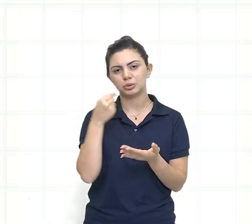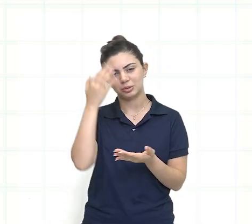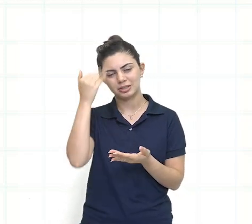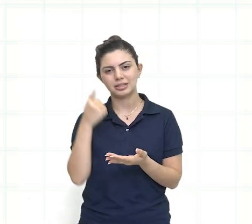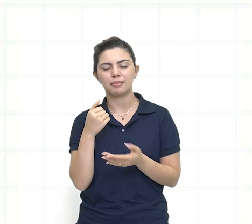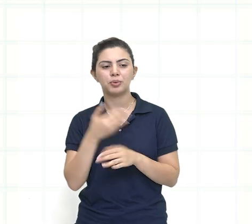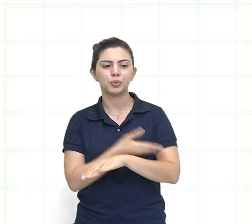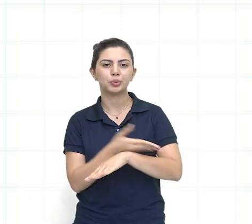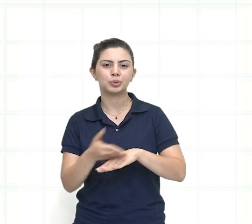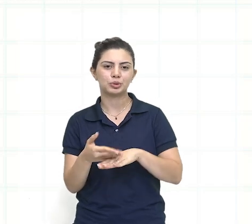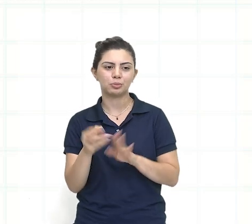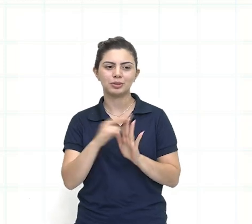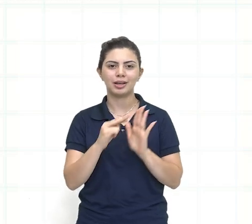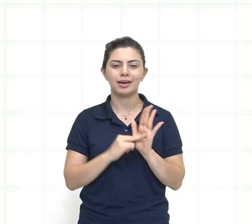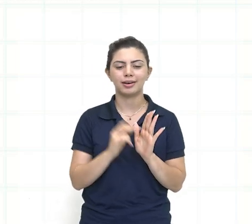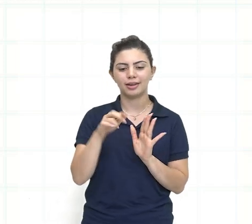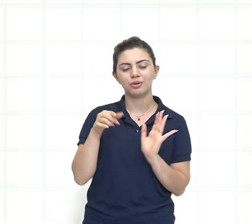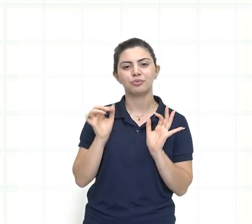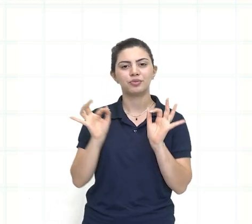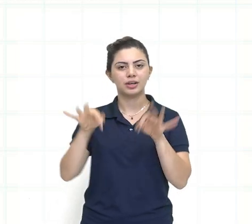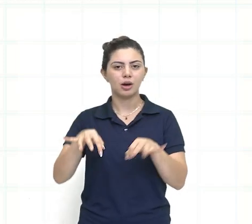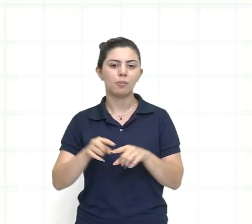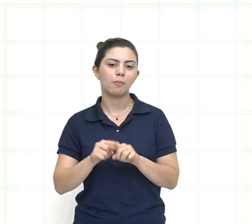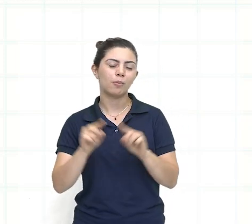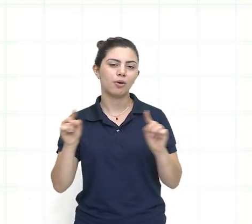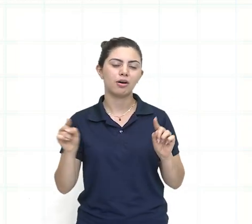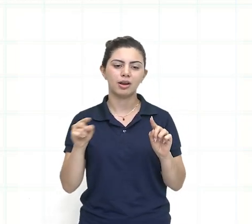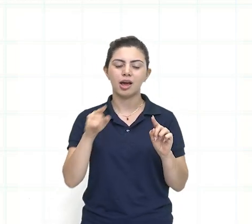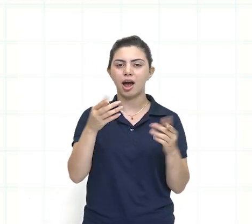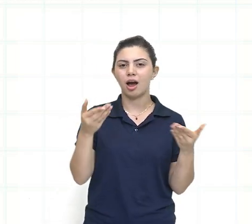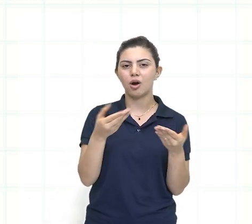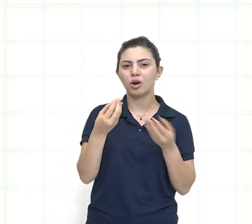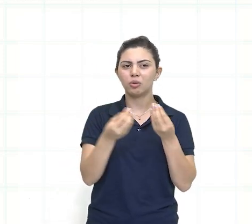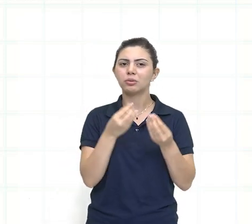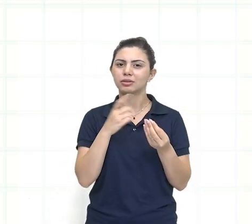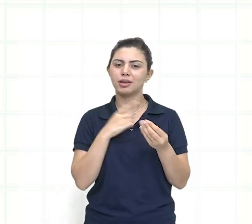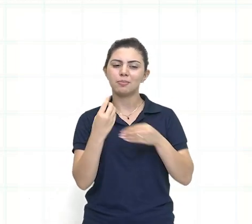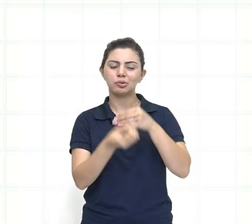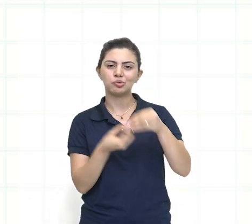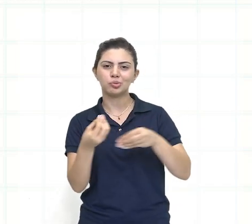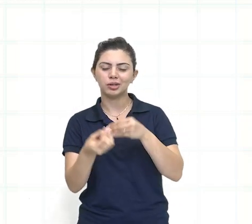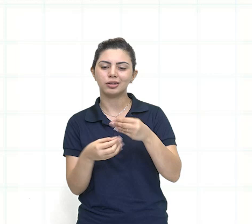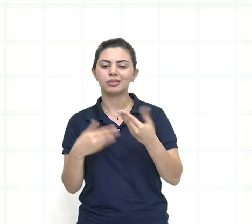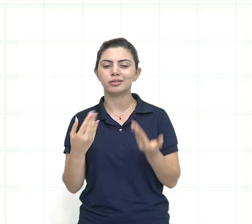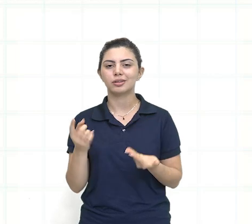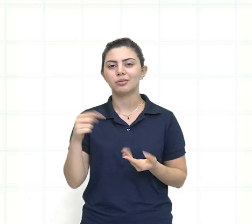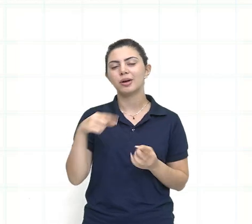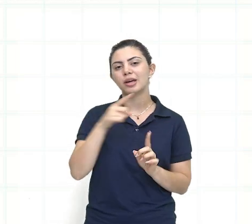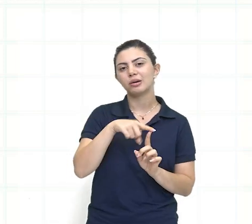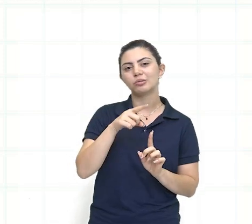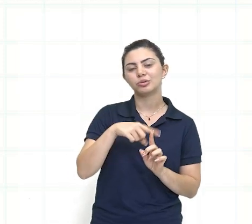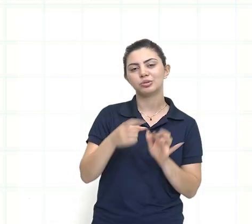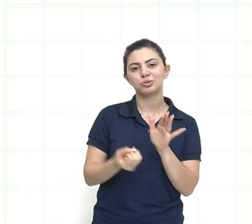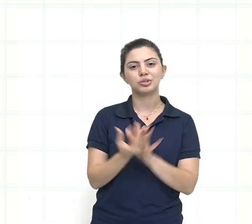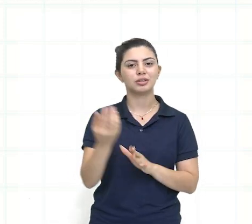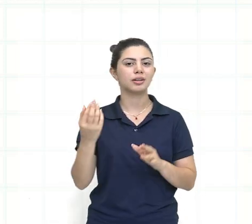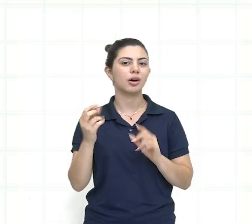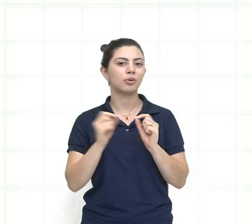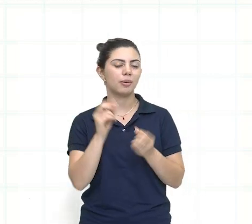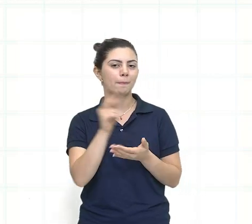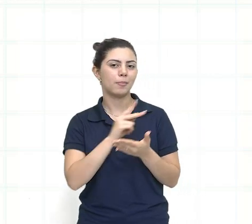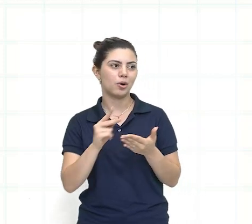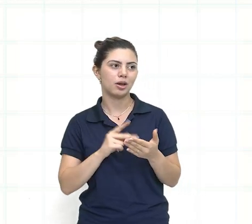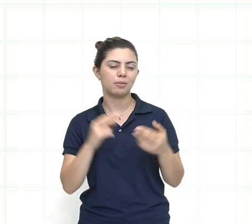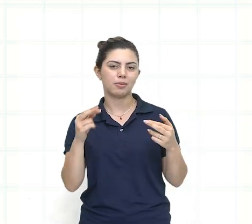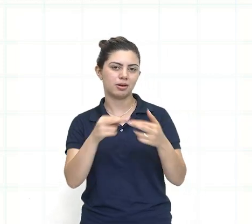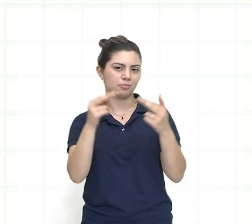clássico dos poemas, né? Então, isso também é uma forma de a gente constituir os poemas. Existem